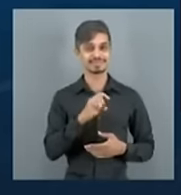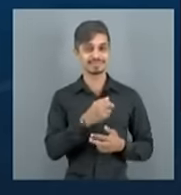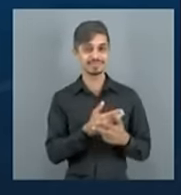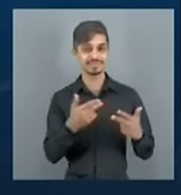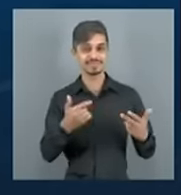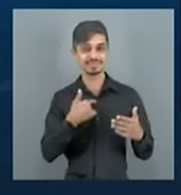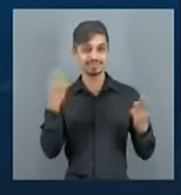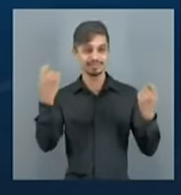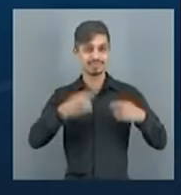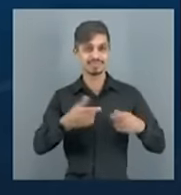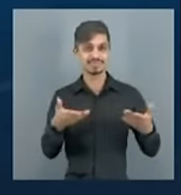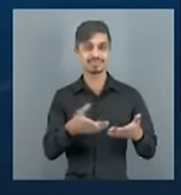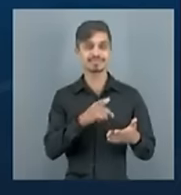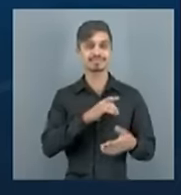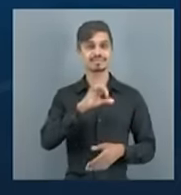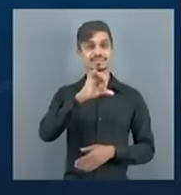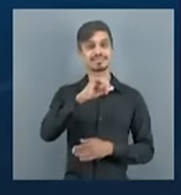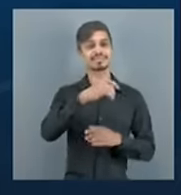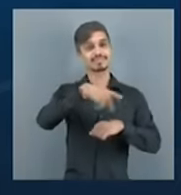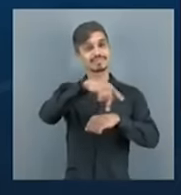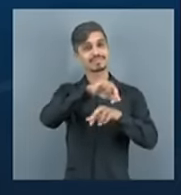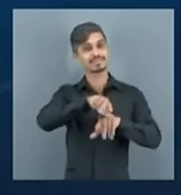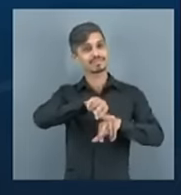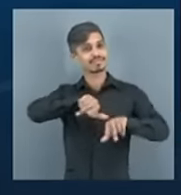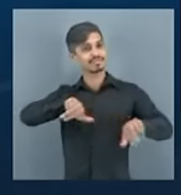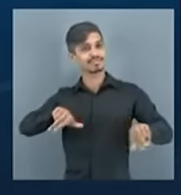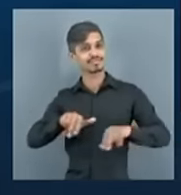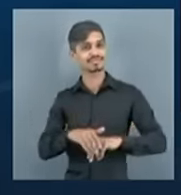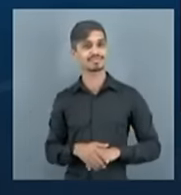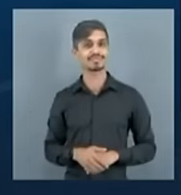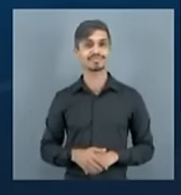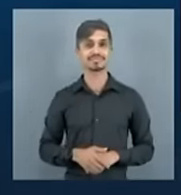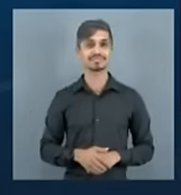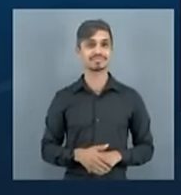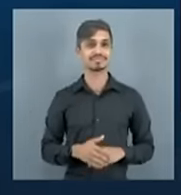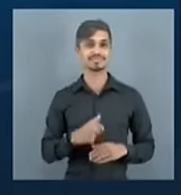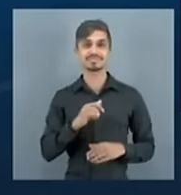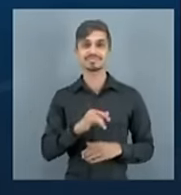Só o que eu aposto hoje, eu tenho 9 países diferentes em aposta. Então,